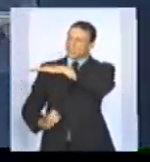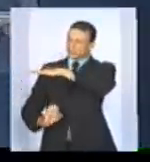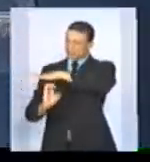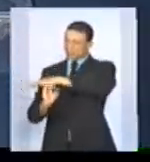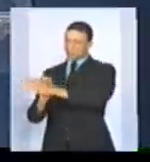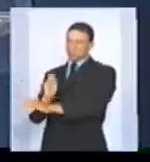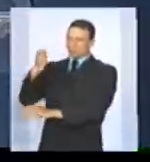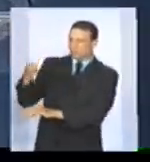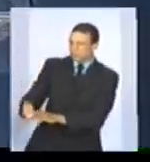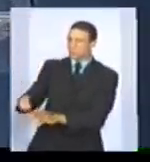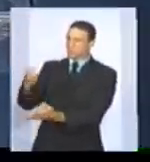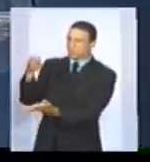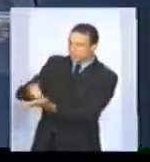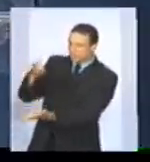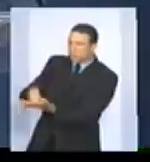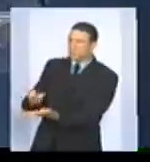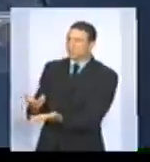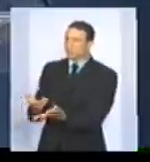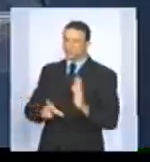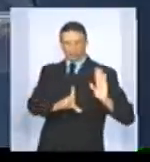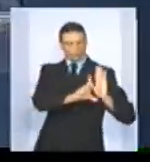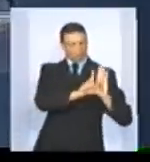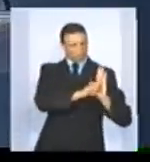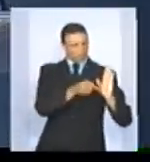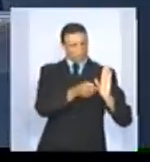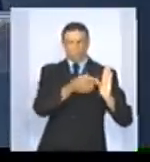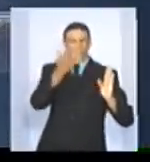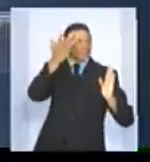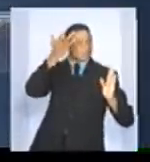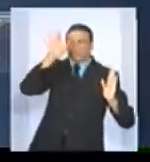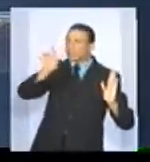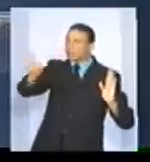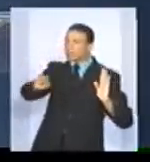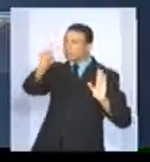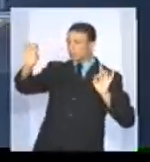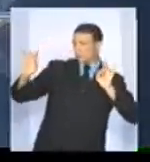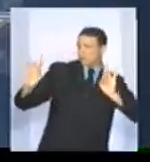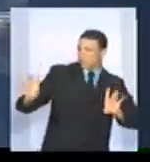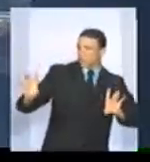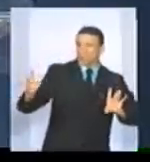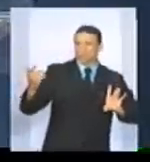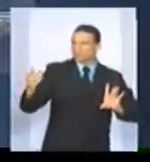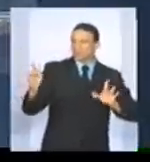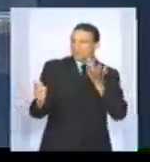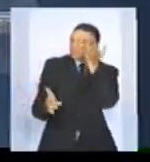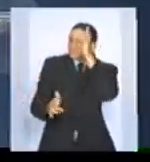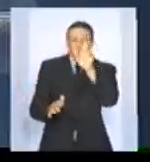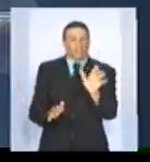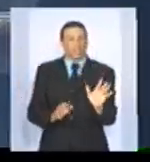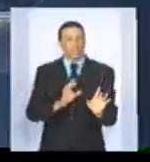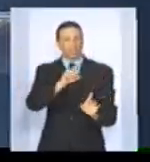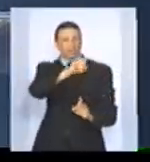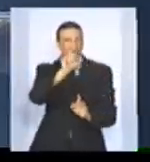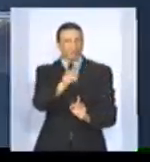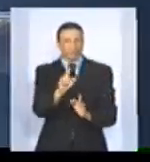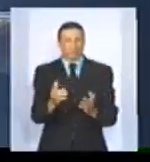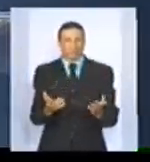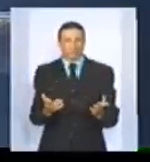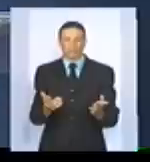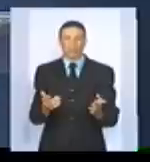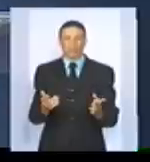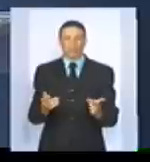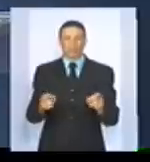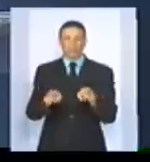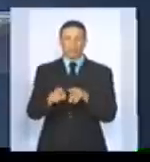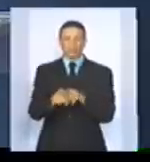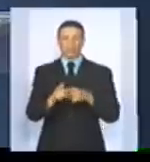setor, nem o próprio legislador sabe se serão cumpridas? Diga isto aos assinantes das classes A e B e agora os das classes C,